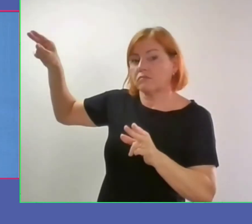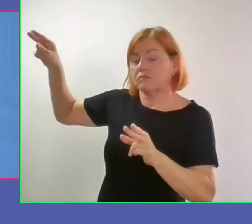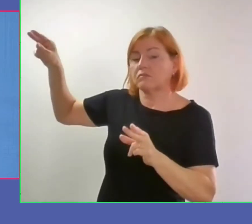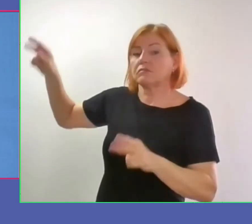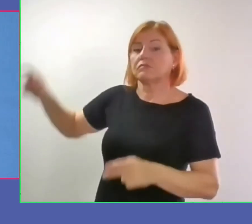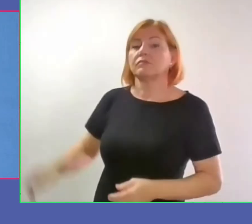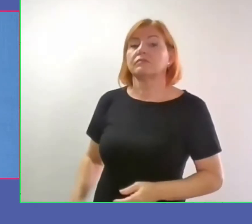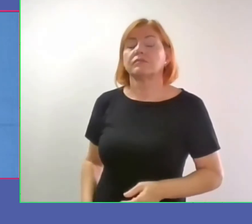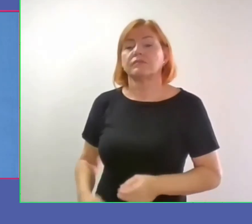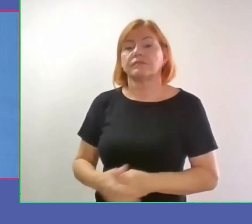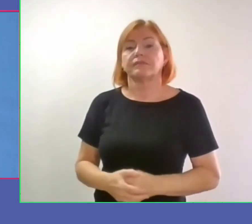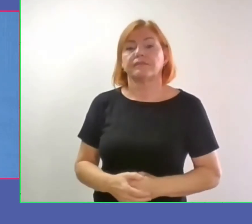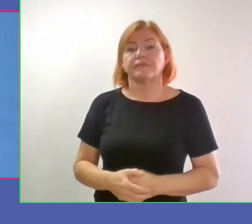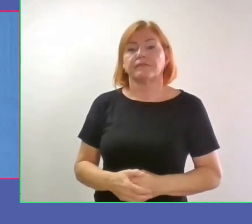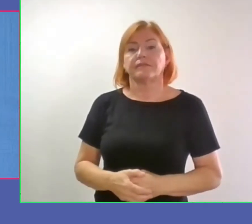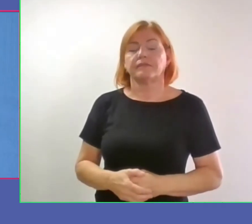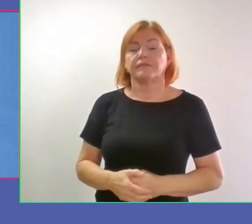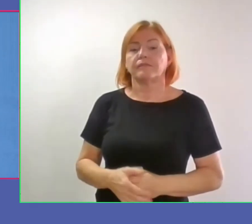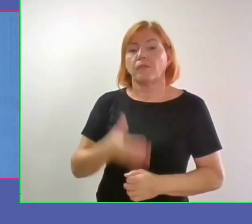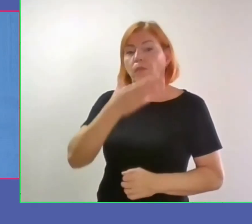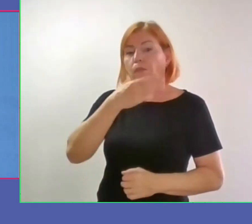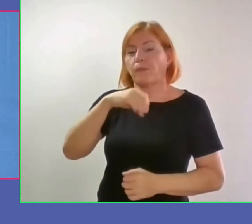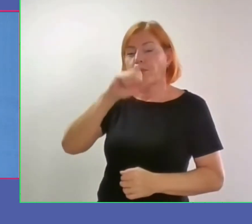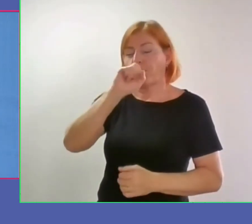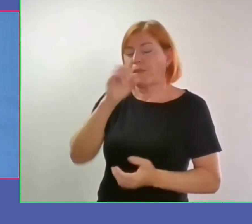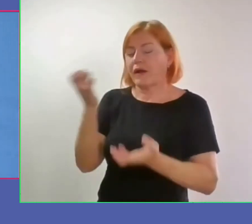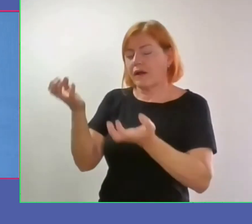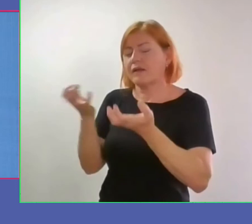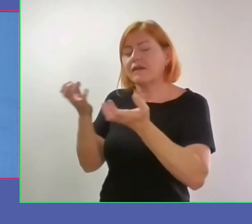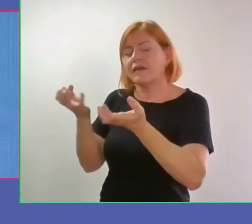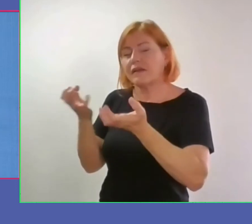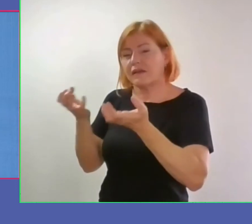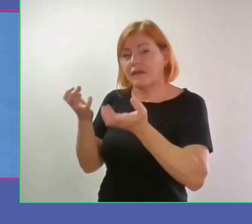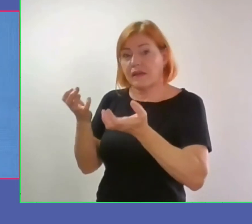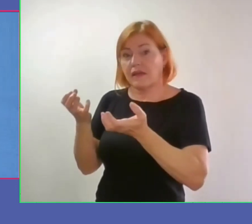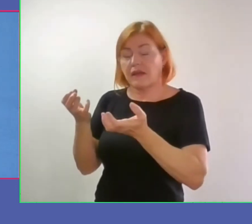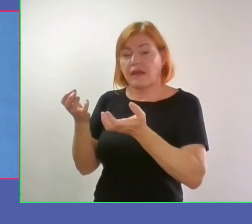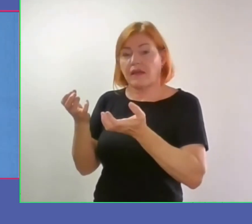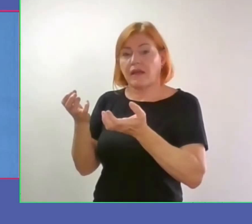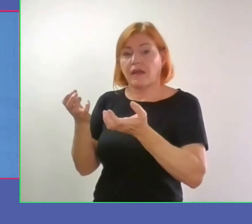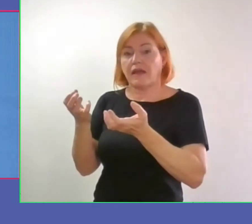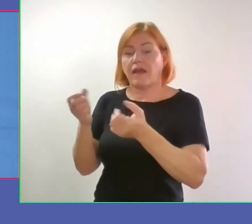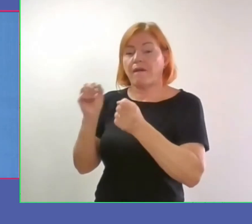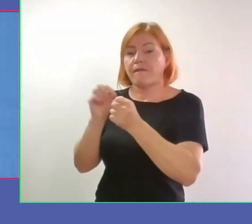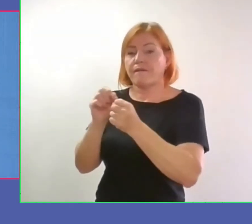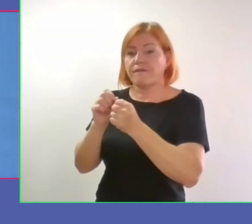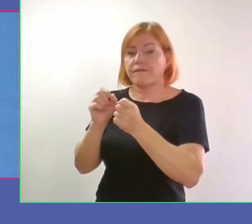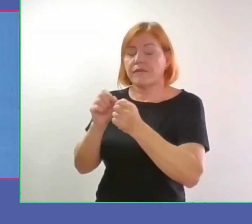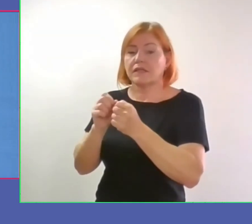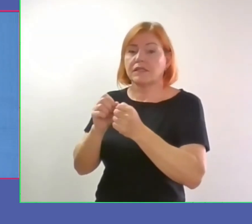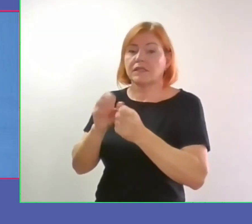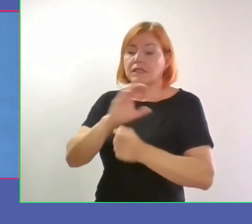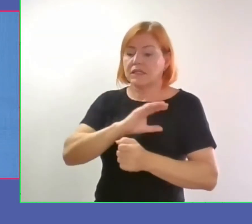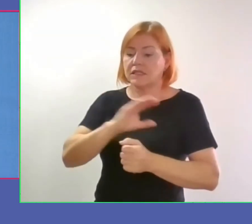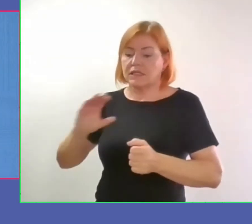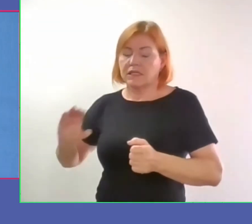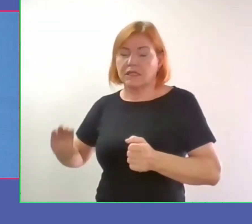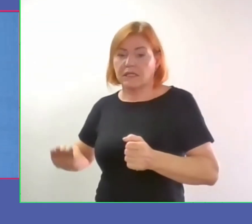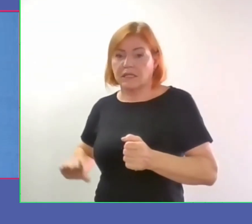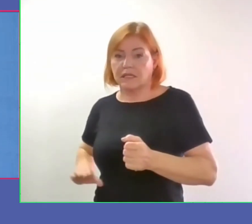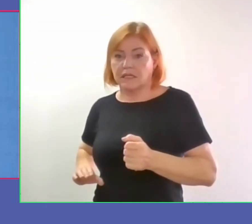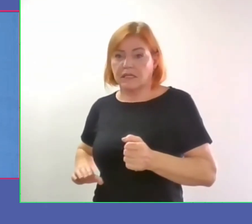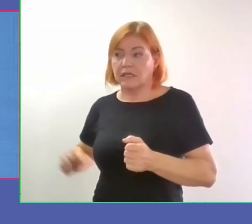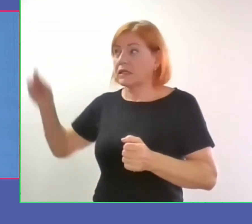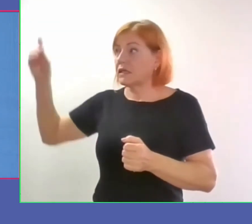que o Pai quer, através de Cristo ter sido enviado, é para que o Pai